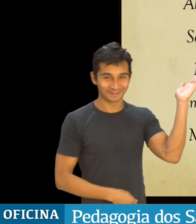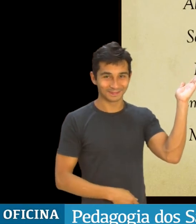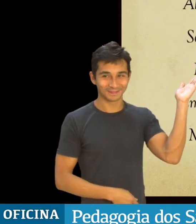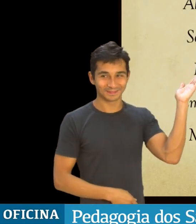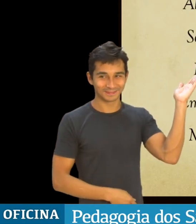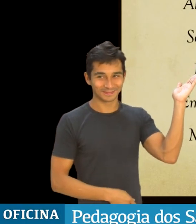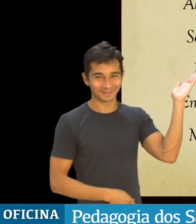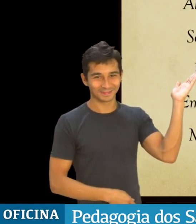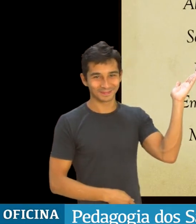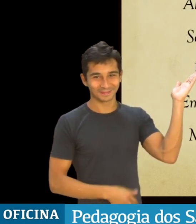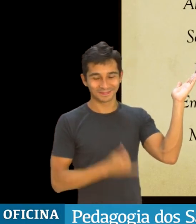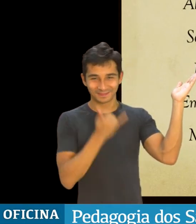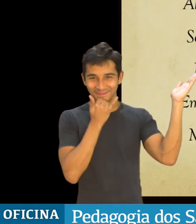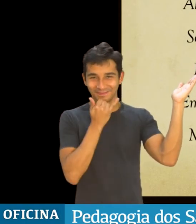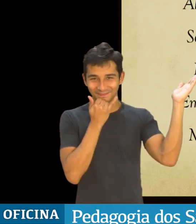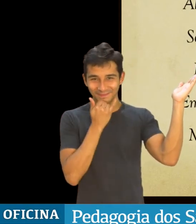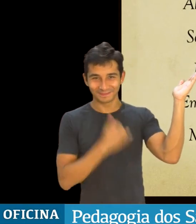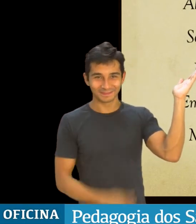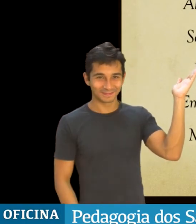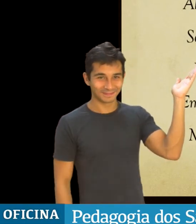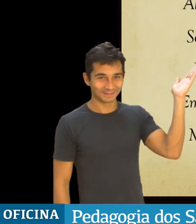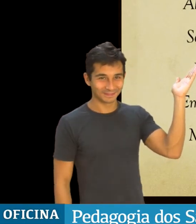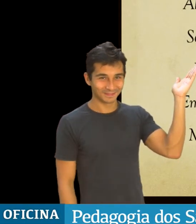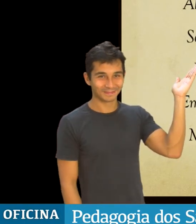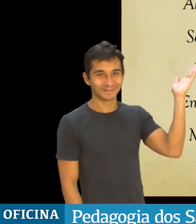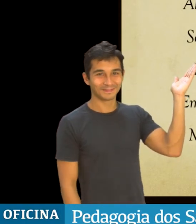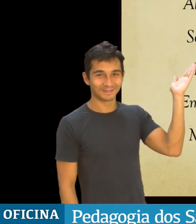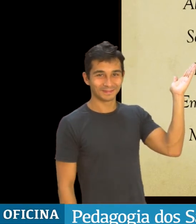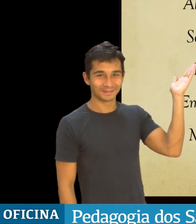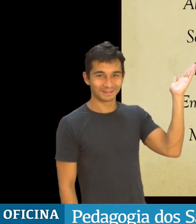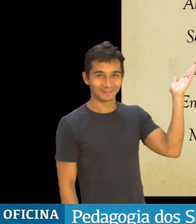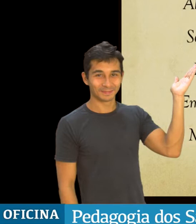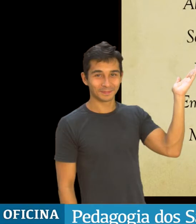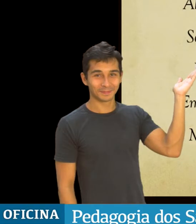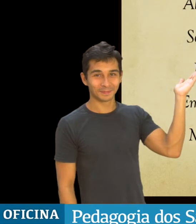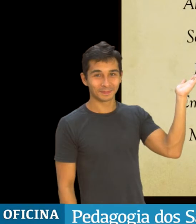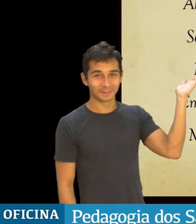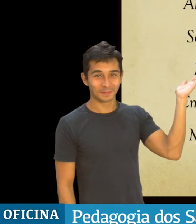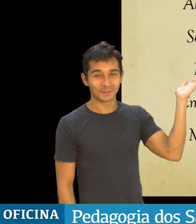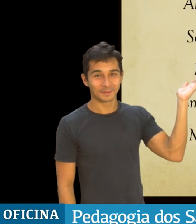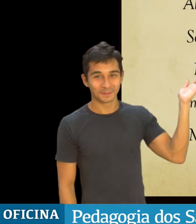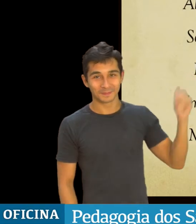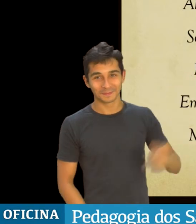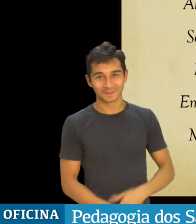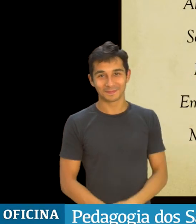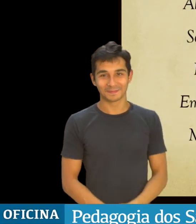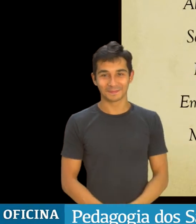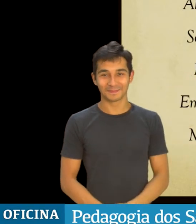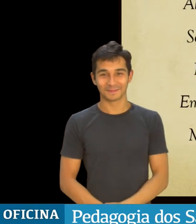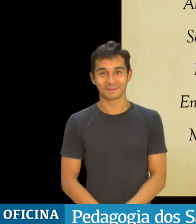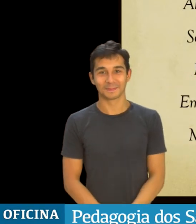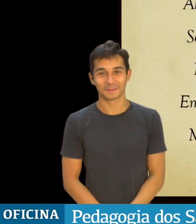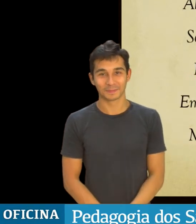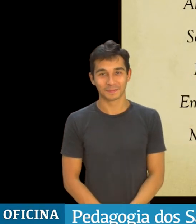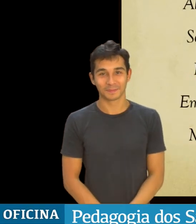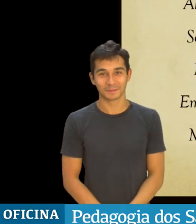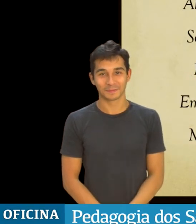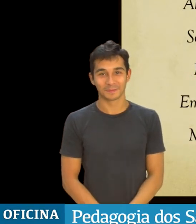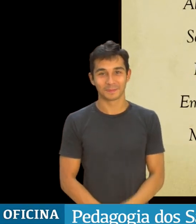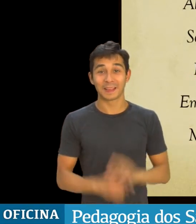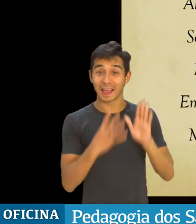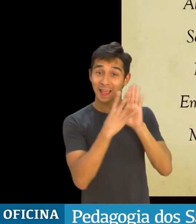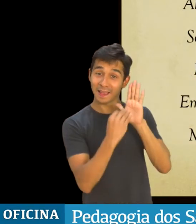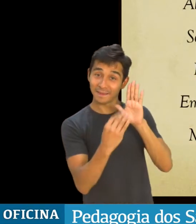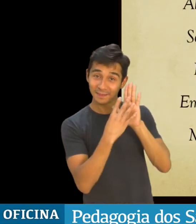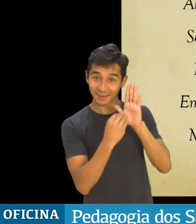Afonso, Kimani, Nelson Maca, Pedro Bomba, Andrew Cândido, Deusa Poetisa, Patrícia Meira, Michel Iacchini e